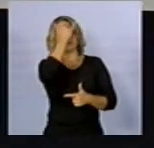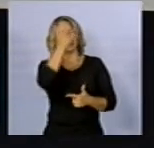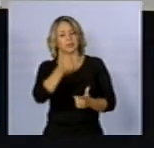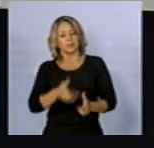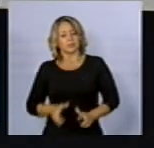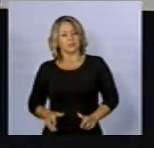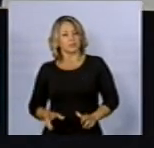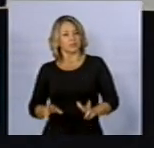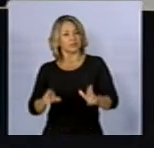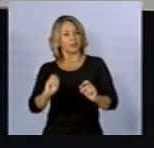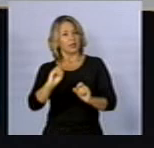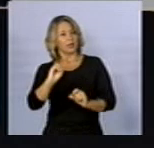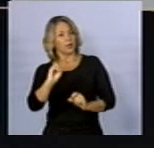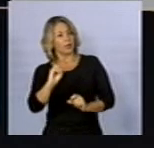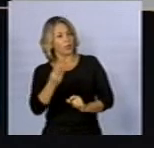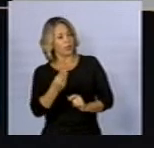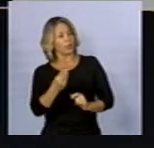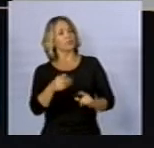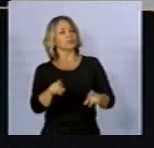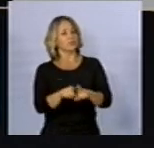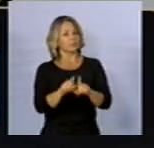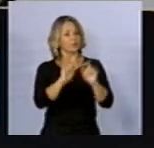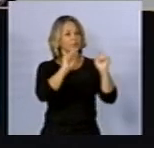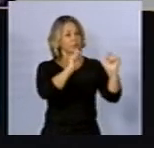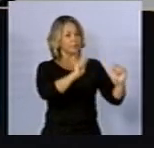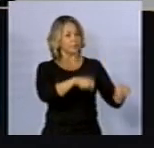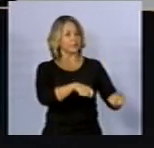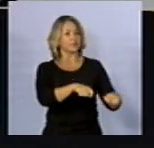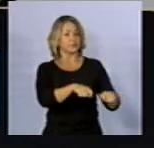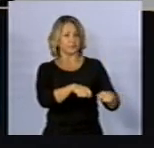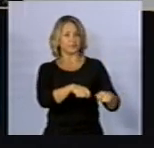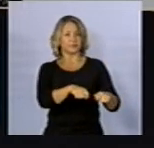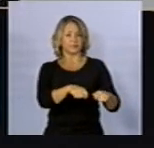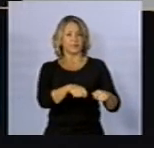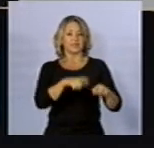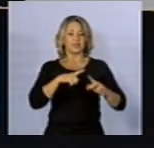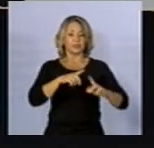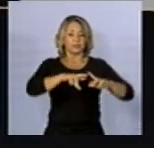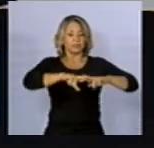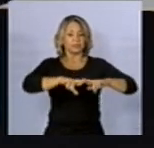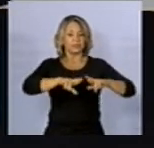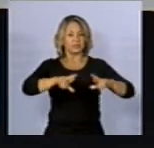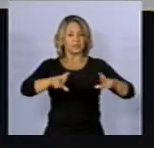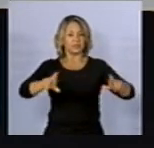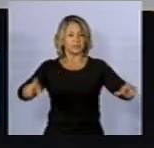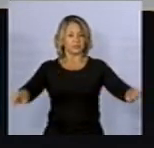De sugerir a possibilidade de uma diferença